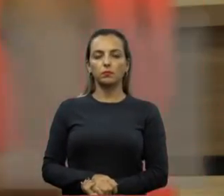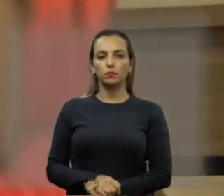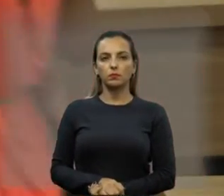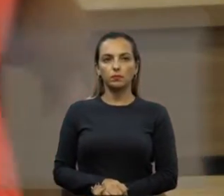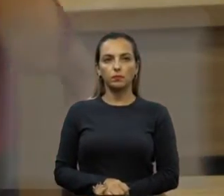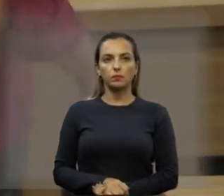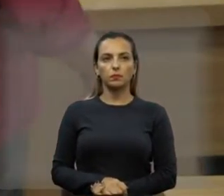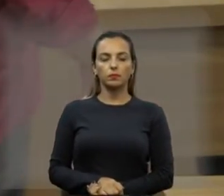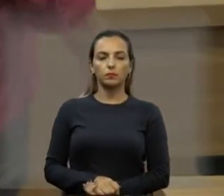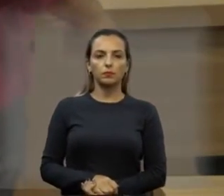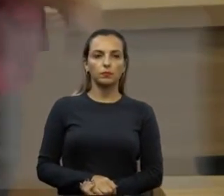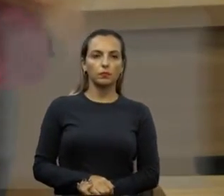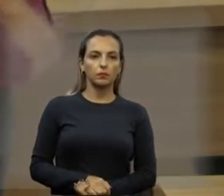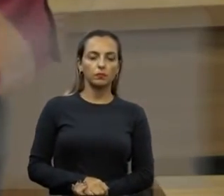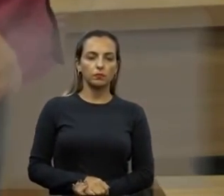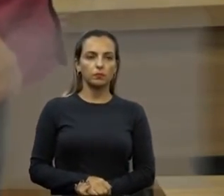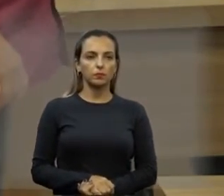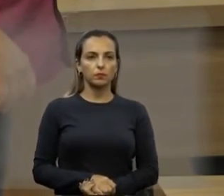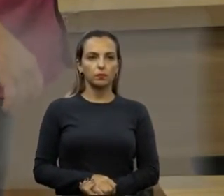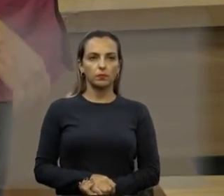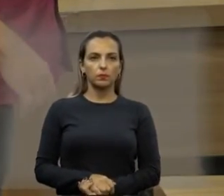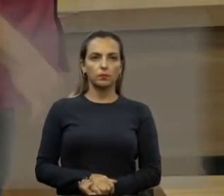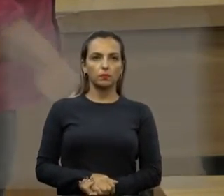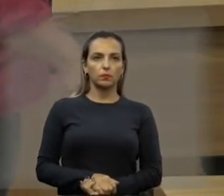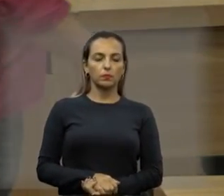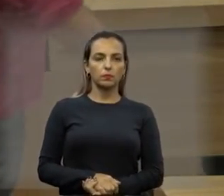e eu tenho que é um